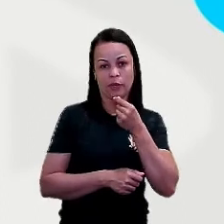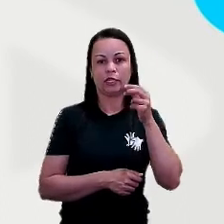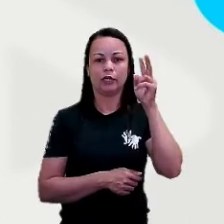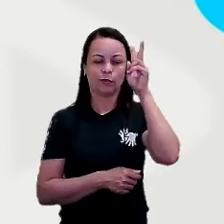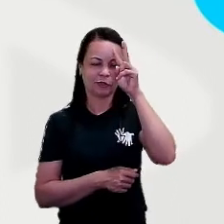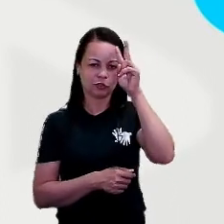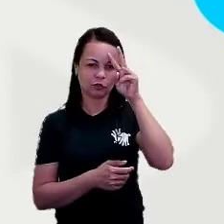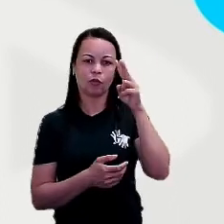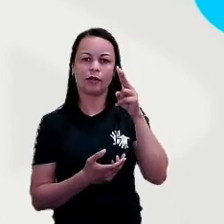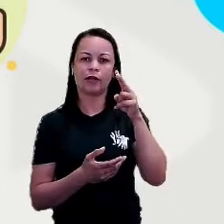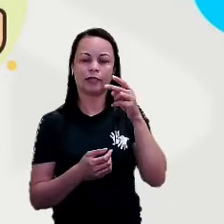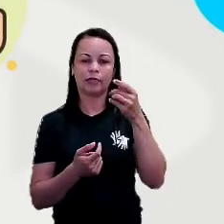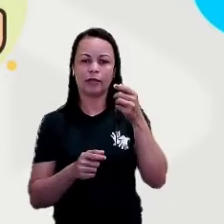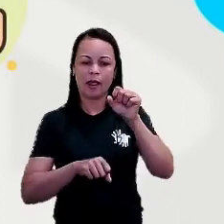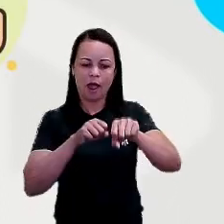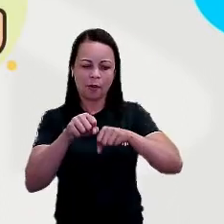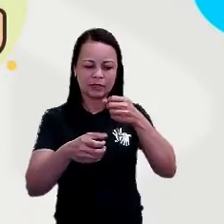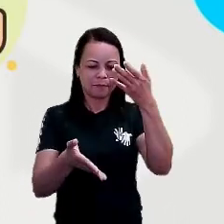porque mentia.